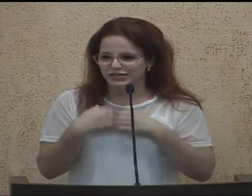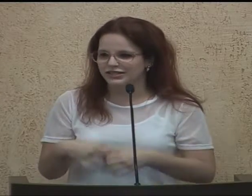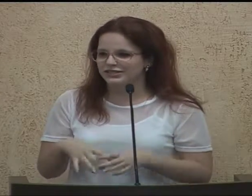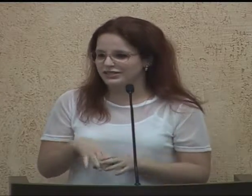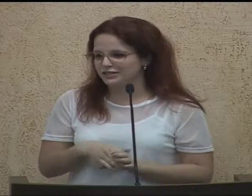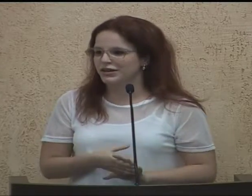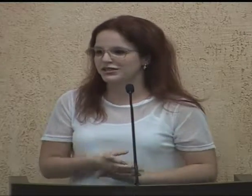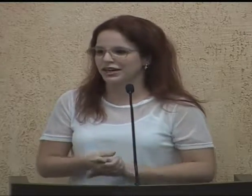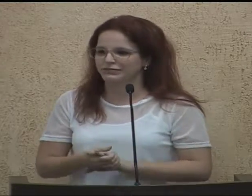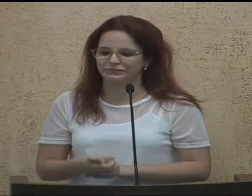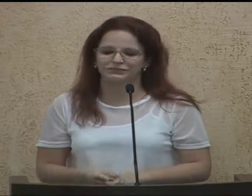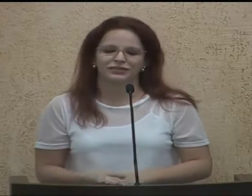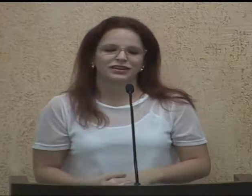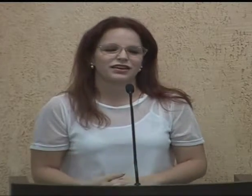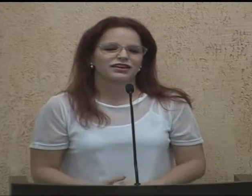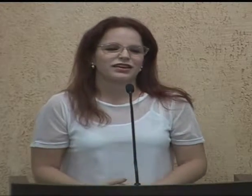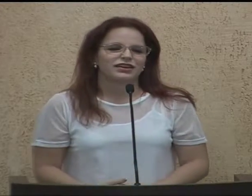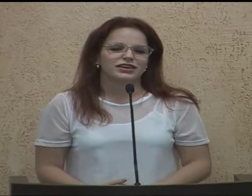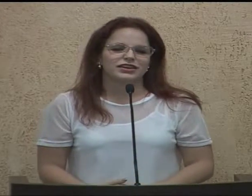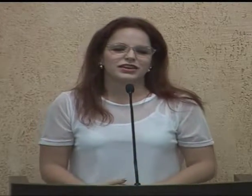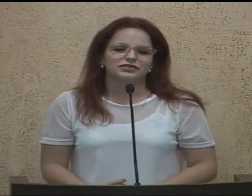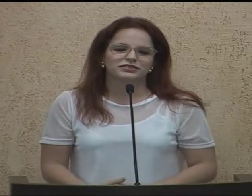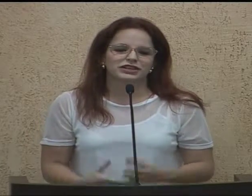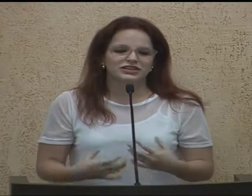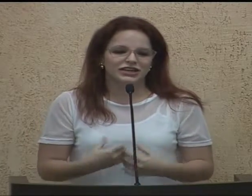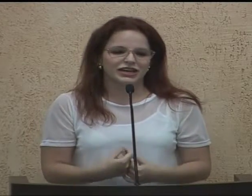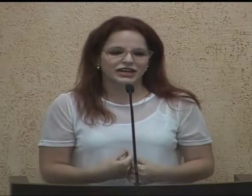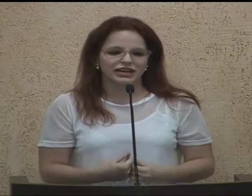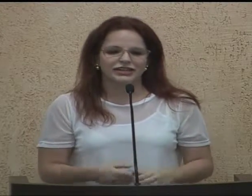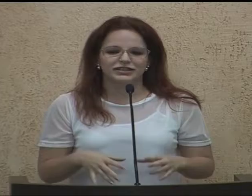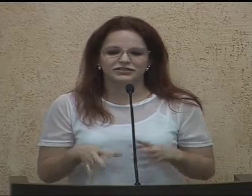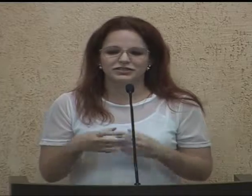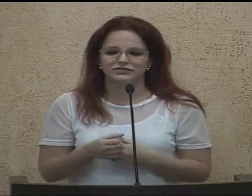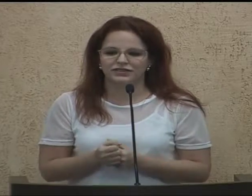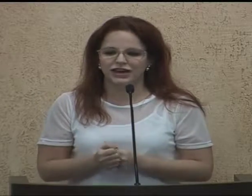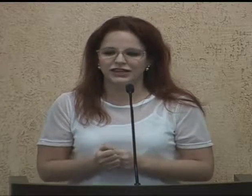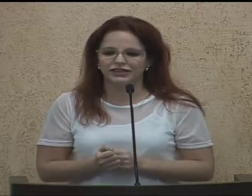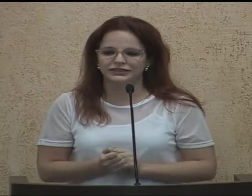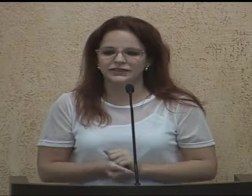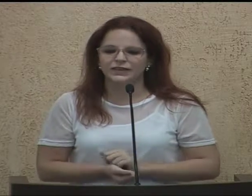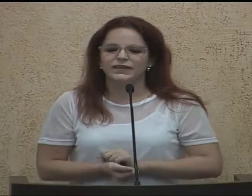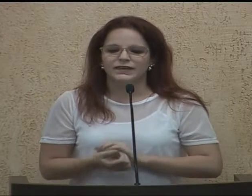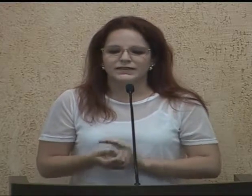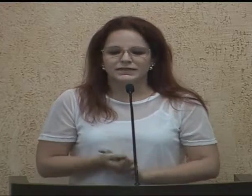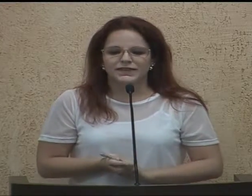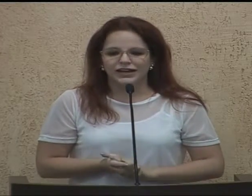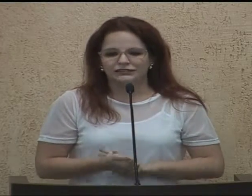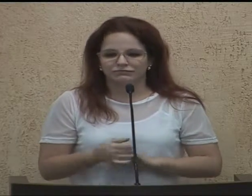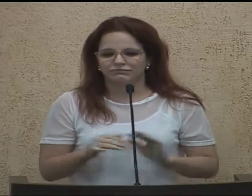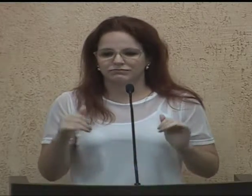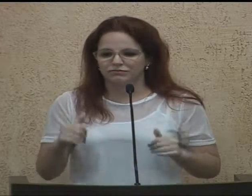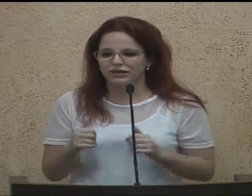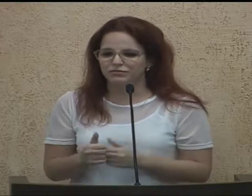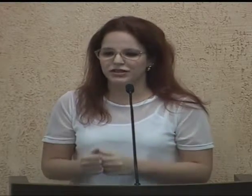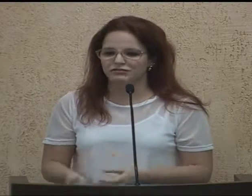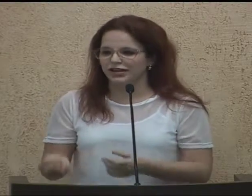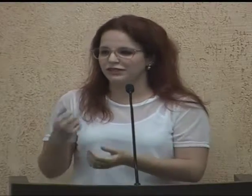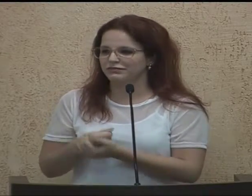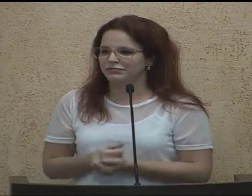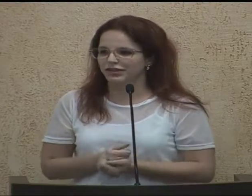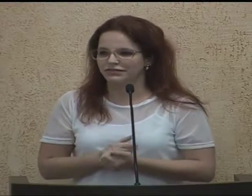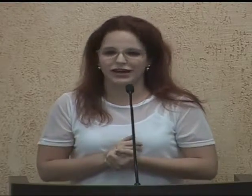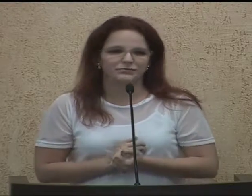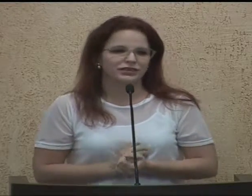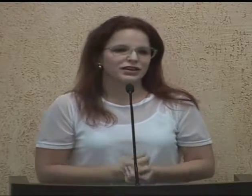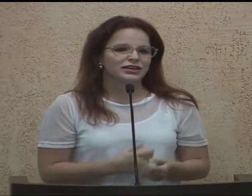deixar o paciente se expressar. E quando ele chega lá, então, a gente fala, tá, pegamos o